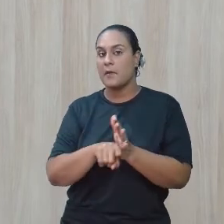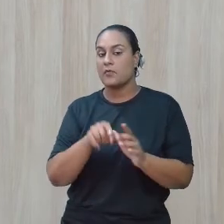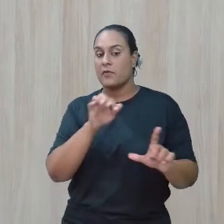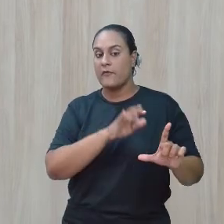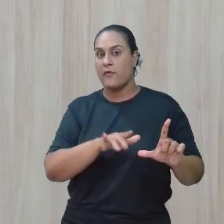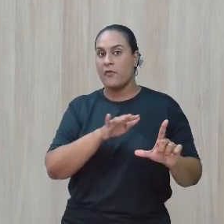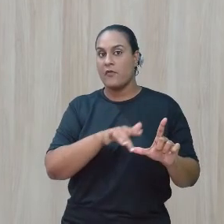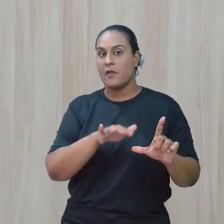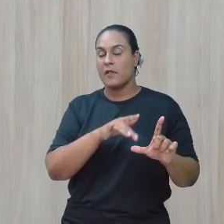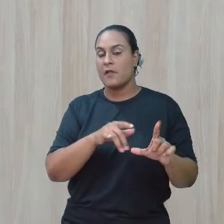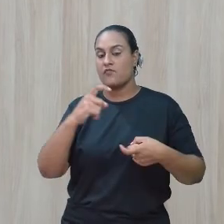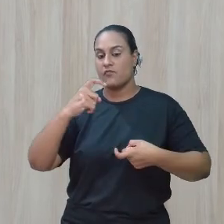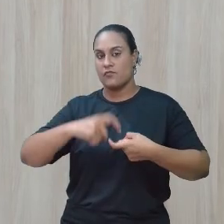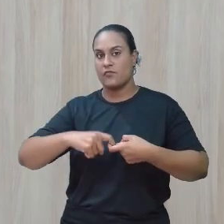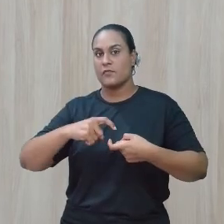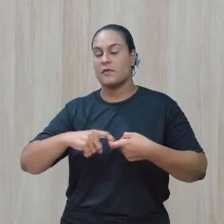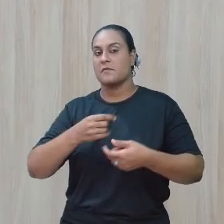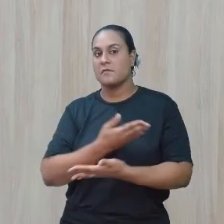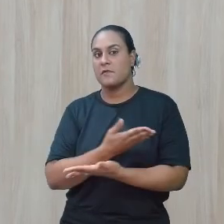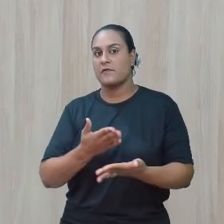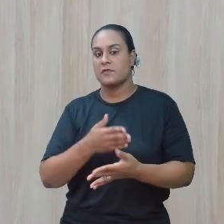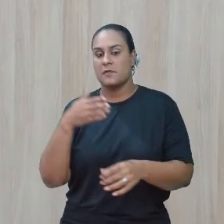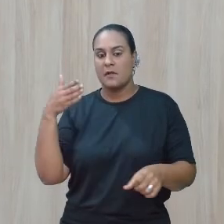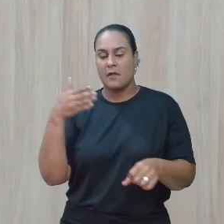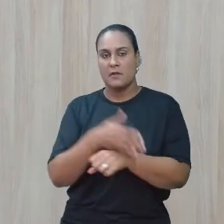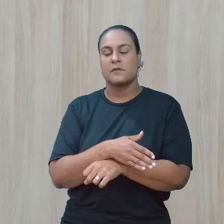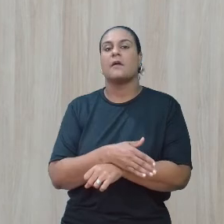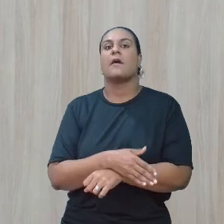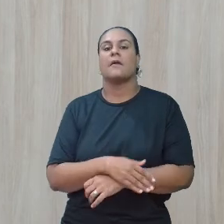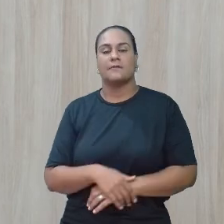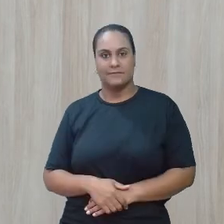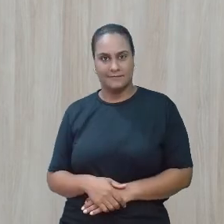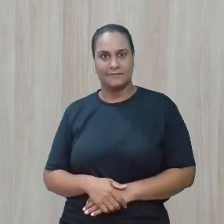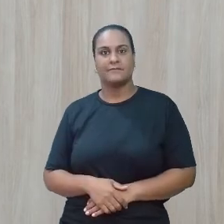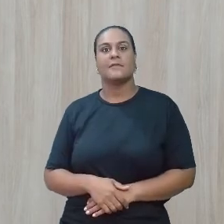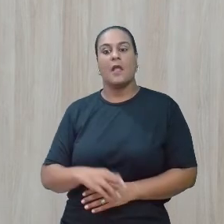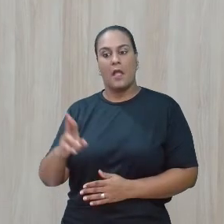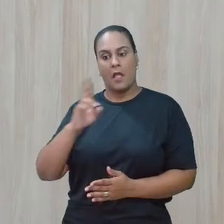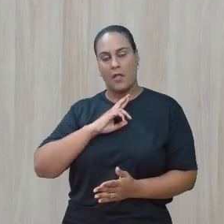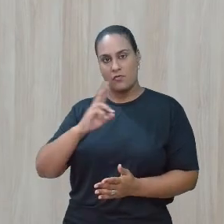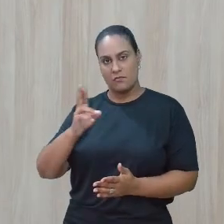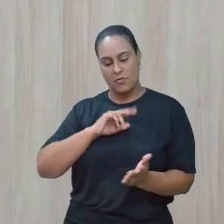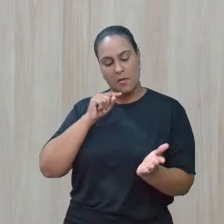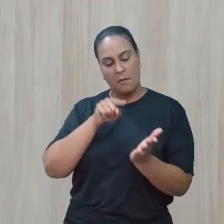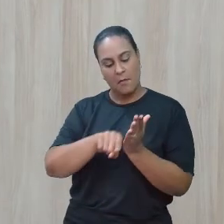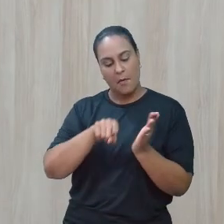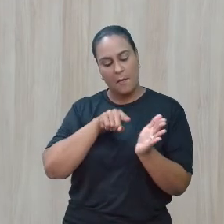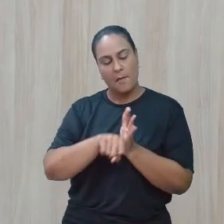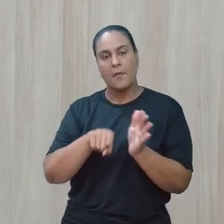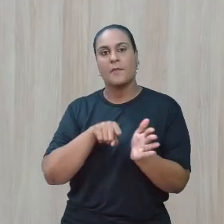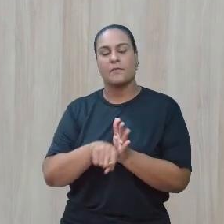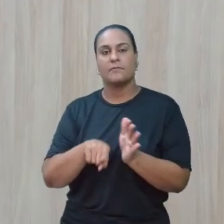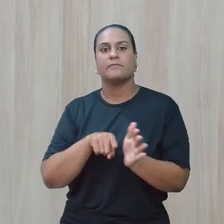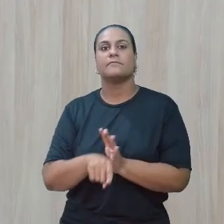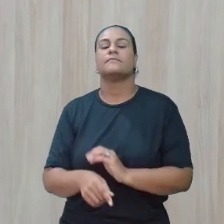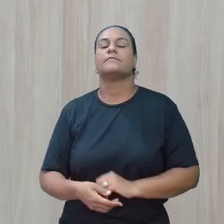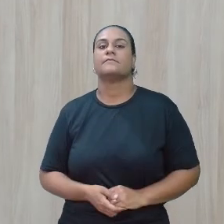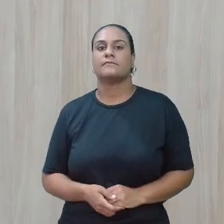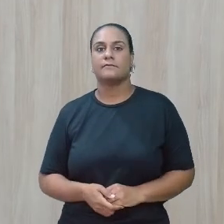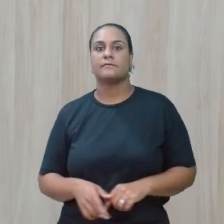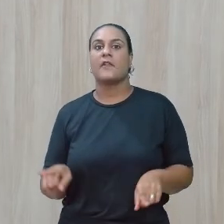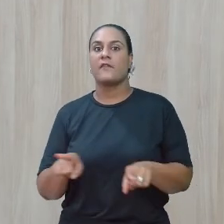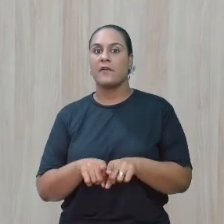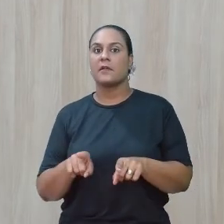para vocês fazerem as perguntinhas, certo? Responder as perguntinhas. Exatamente, e vai estar